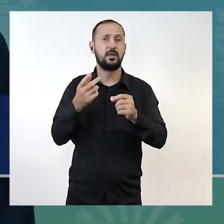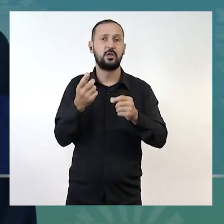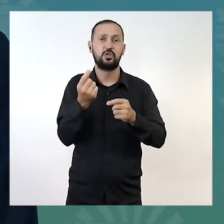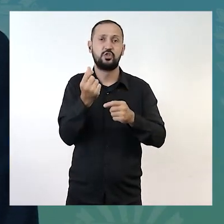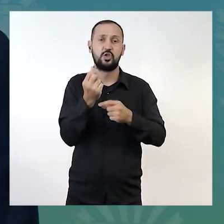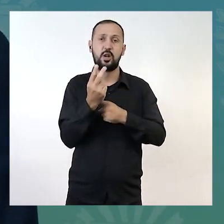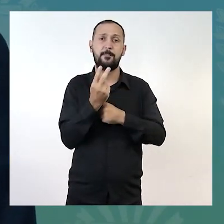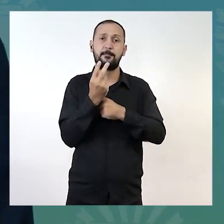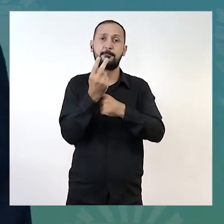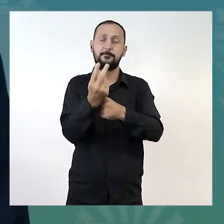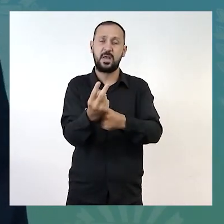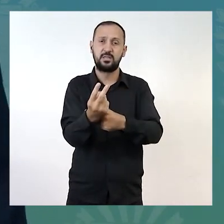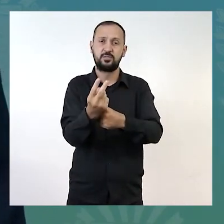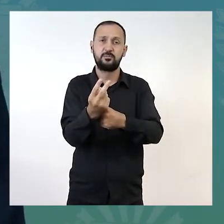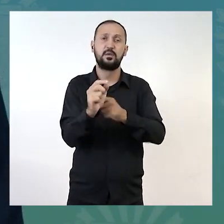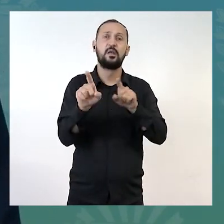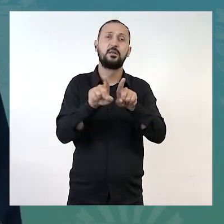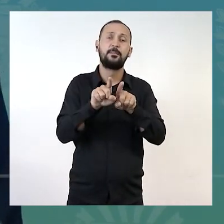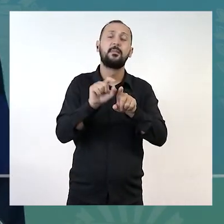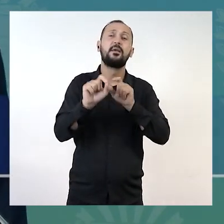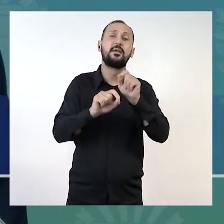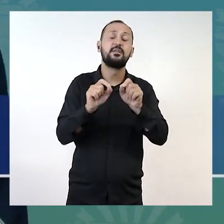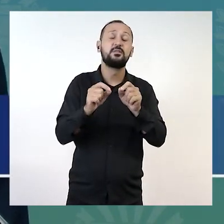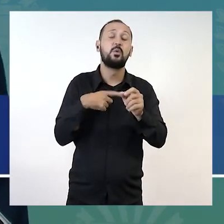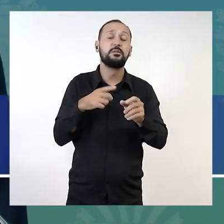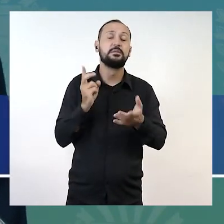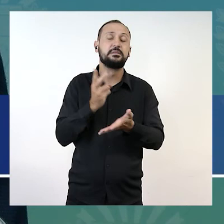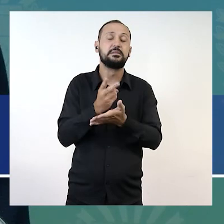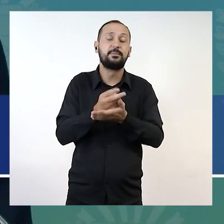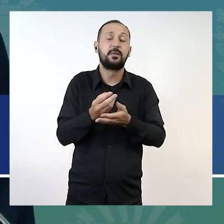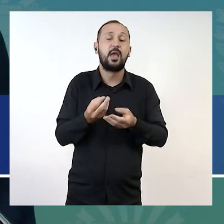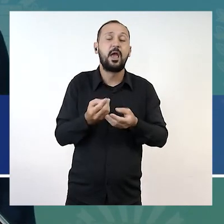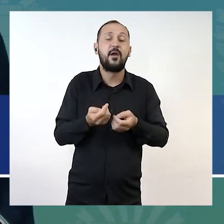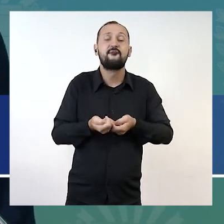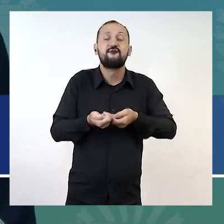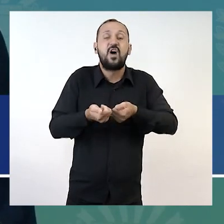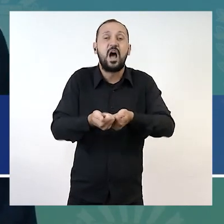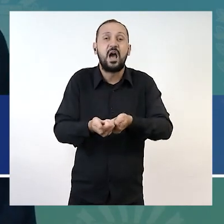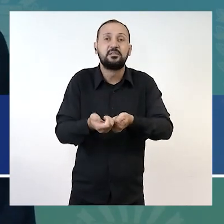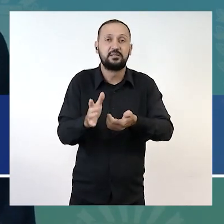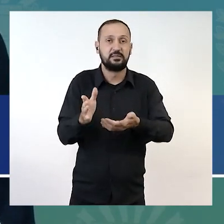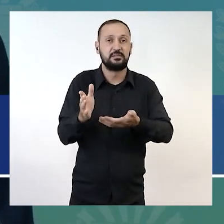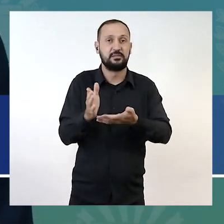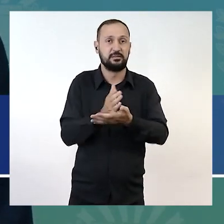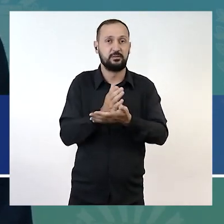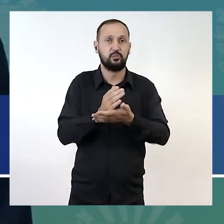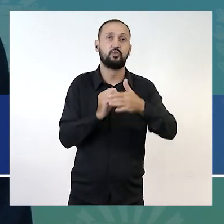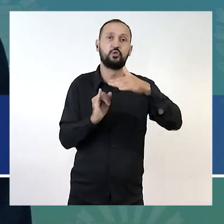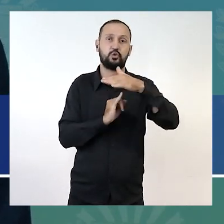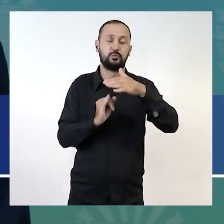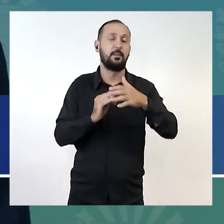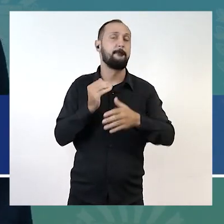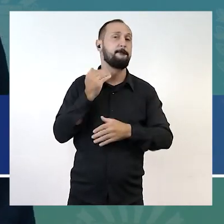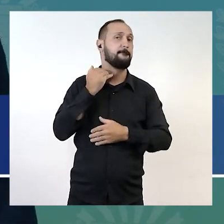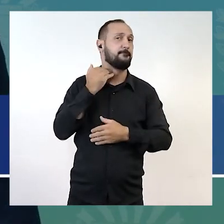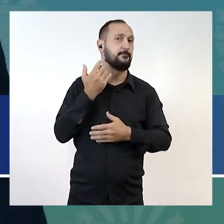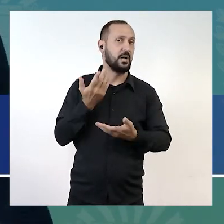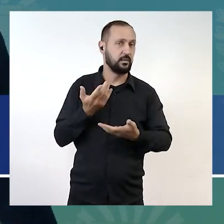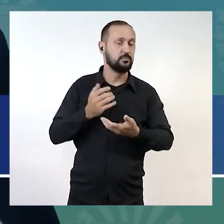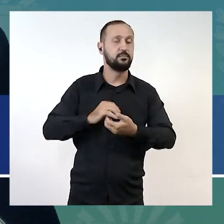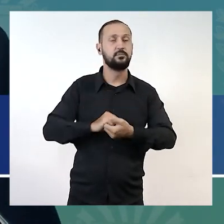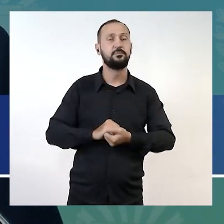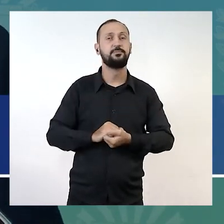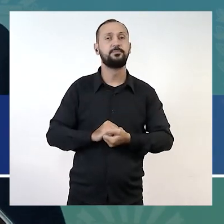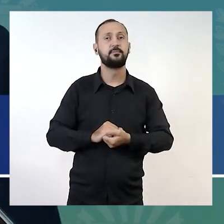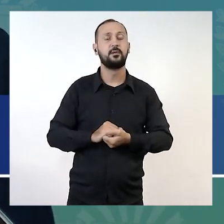muitos empréstimos consignados são feitos, créditos são oferecidos aos idosos pelas instituições financeiras